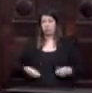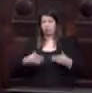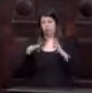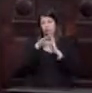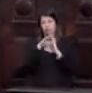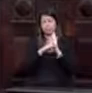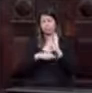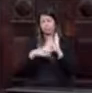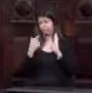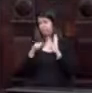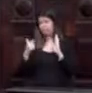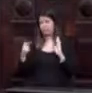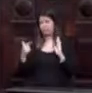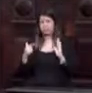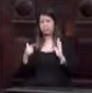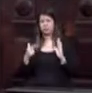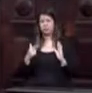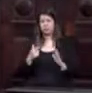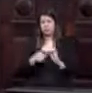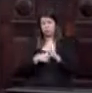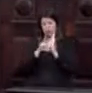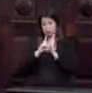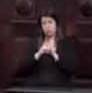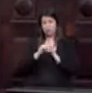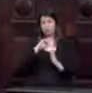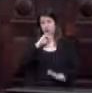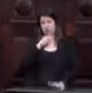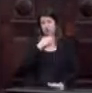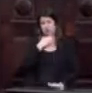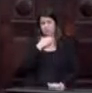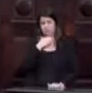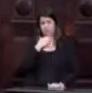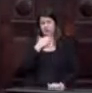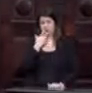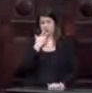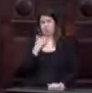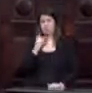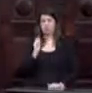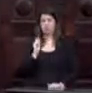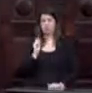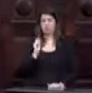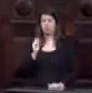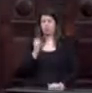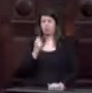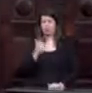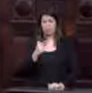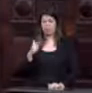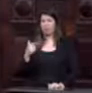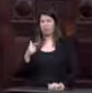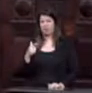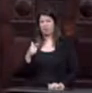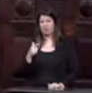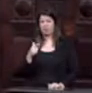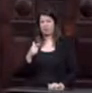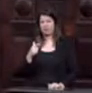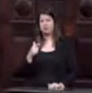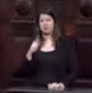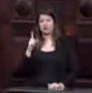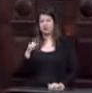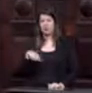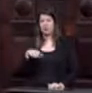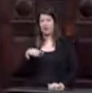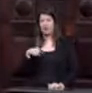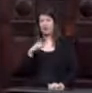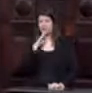gasto, como disse o deputado Jorge Pisciani, que não era um teto de gasto, era um pé